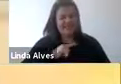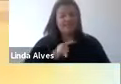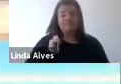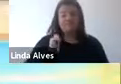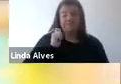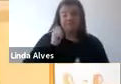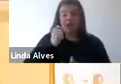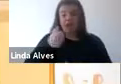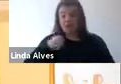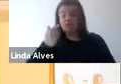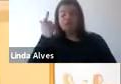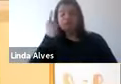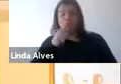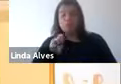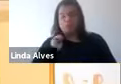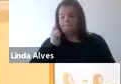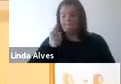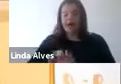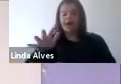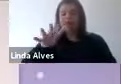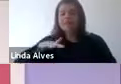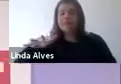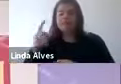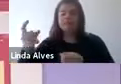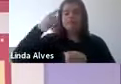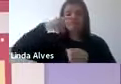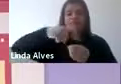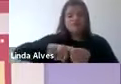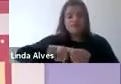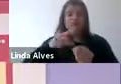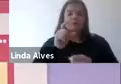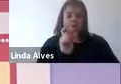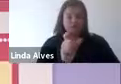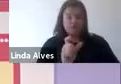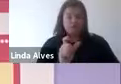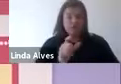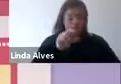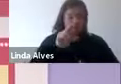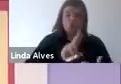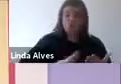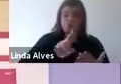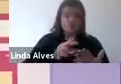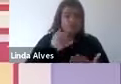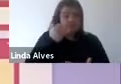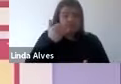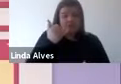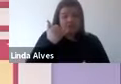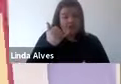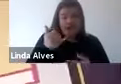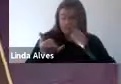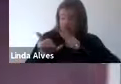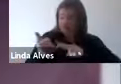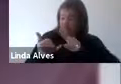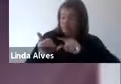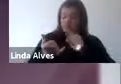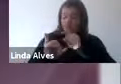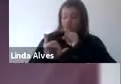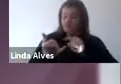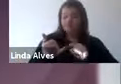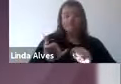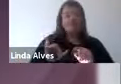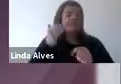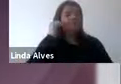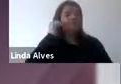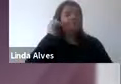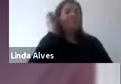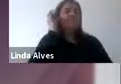dentro da Rede Fidelidade em qualquer lugar, a partir do seu celular. Assim, fica ainda mais prático fazer